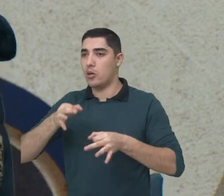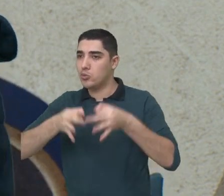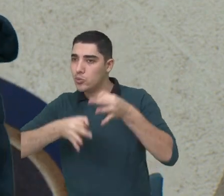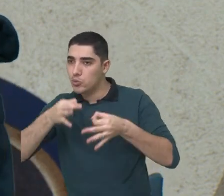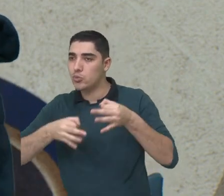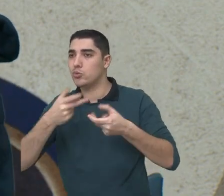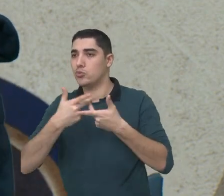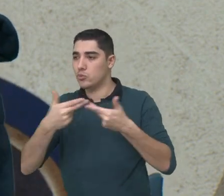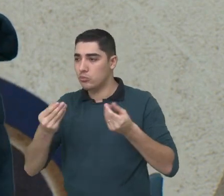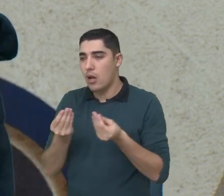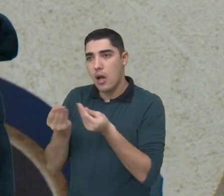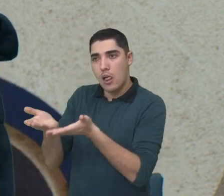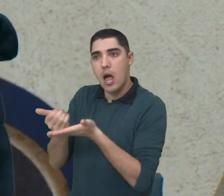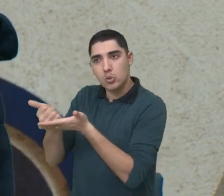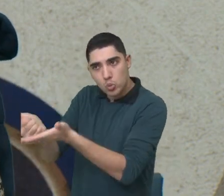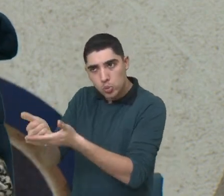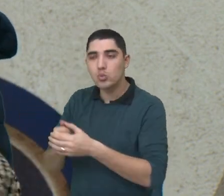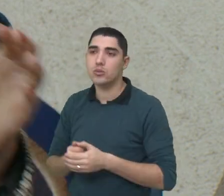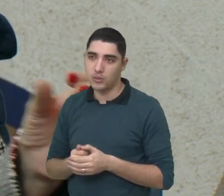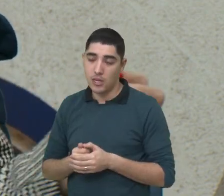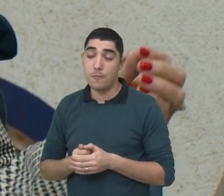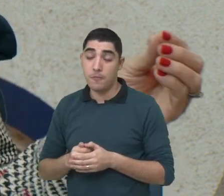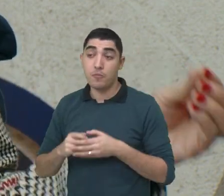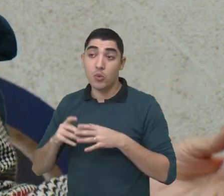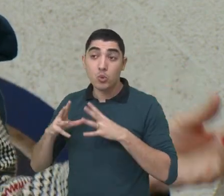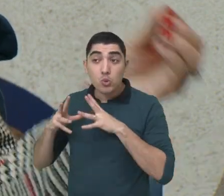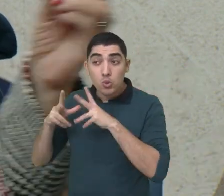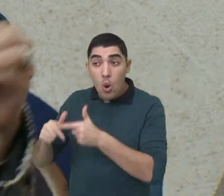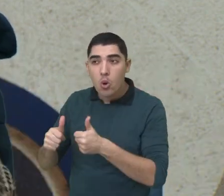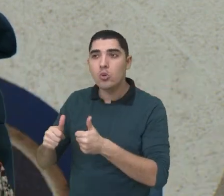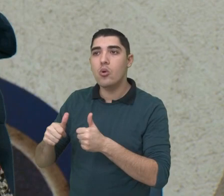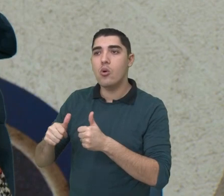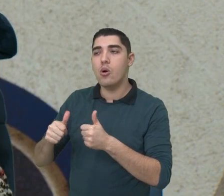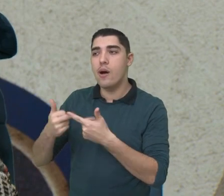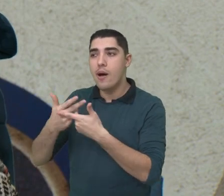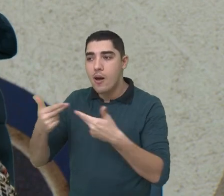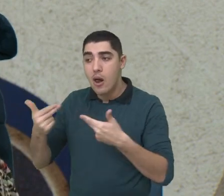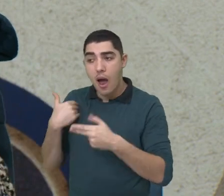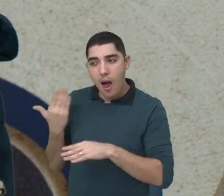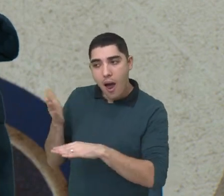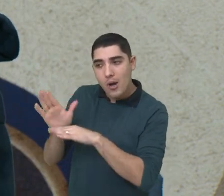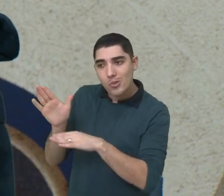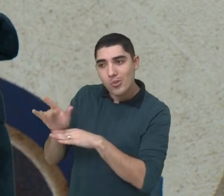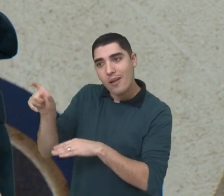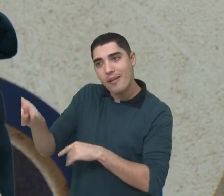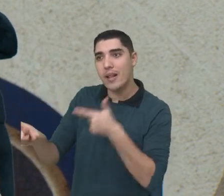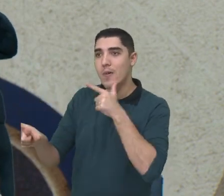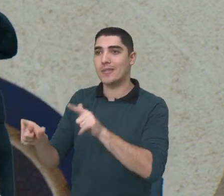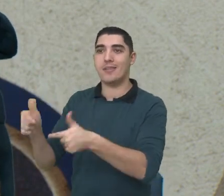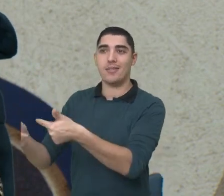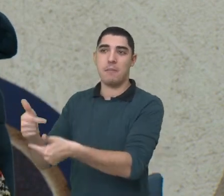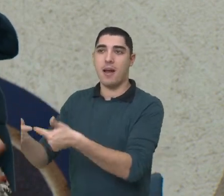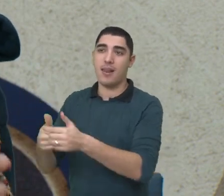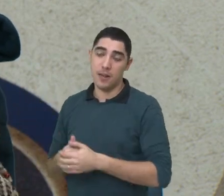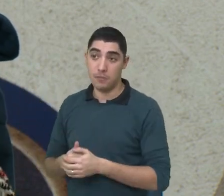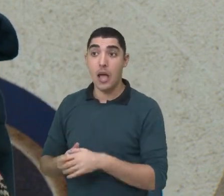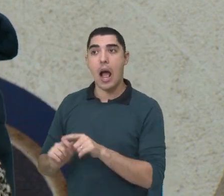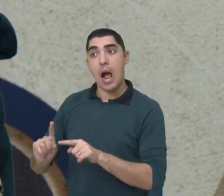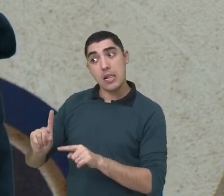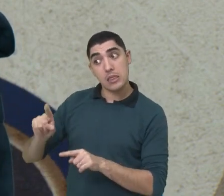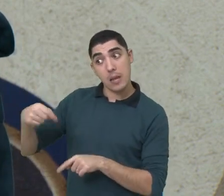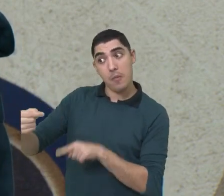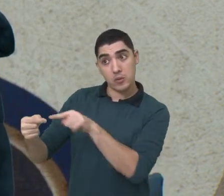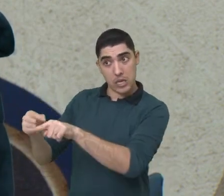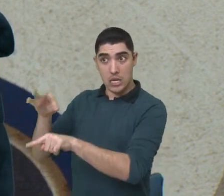jurídica, ela oferece toda a forma e ajuda para o trabalho. Daí ele tem